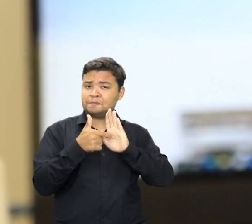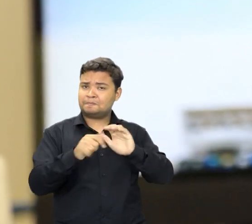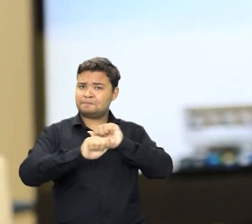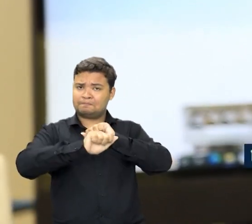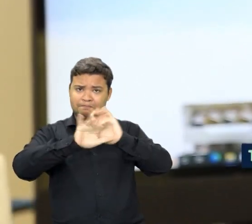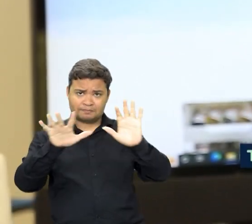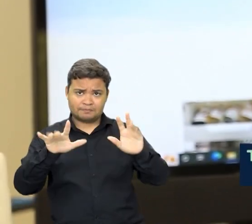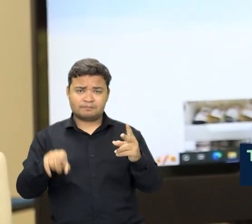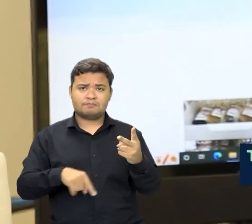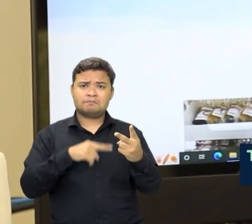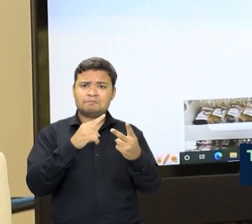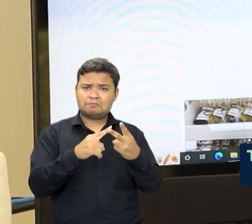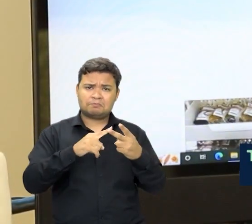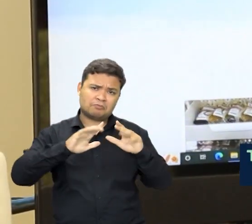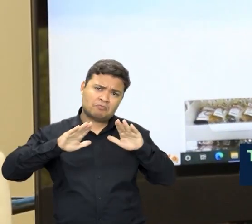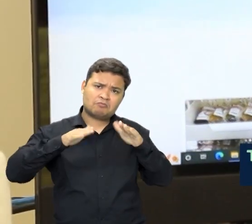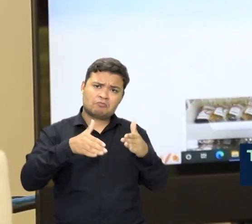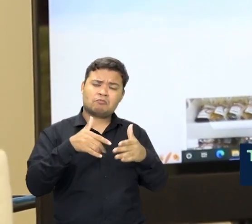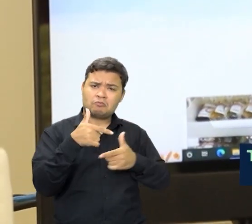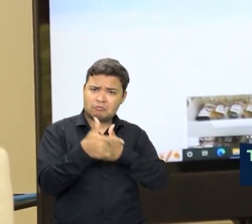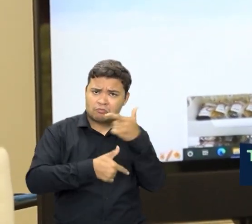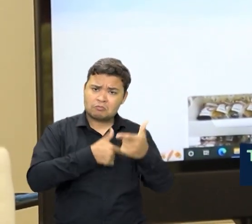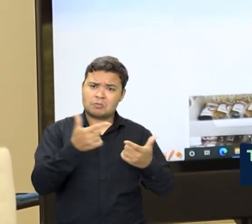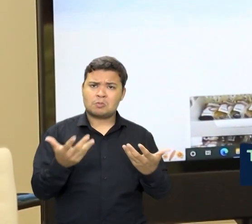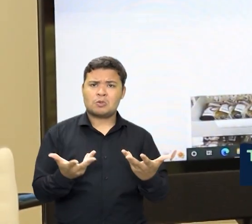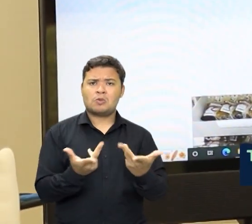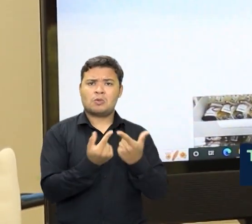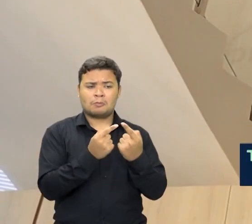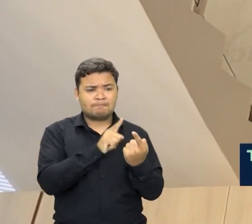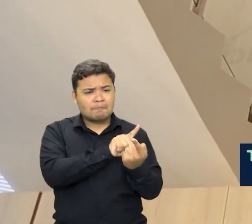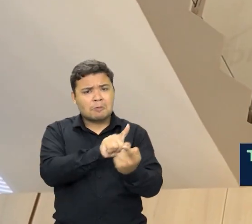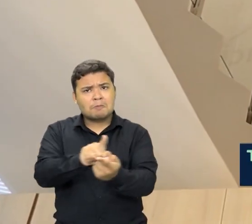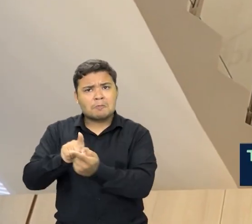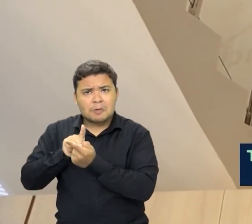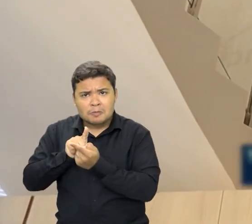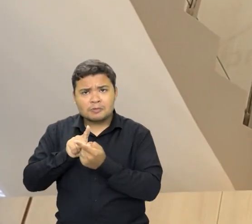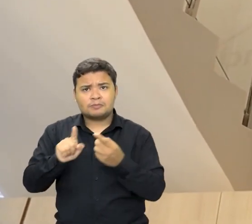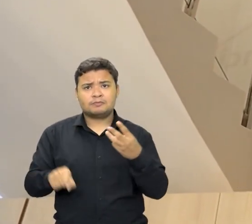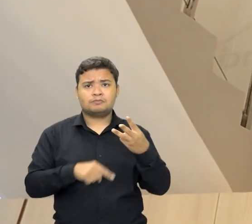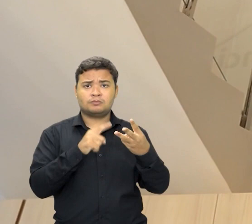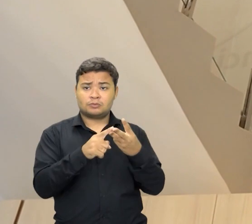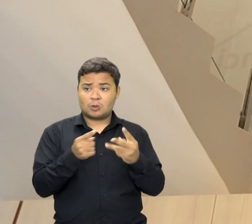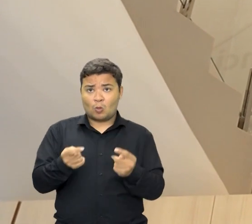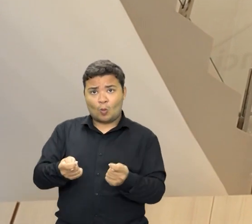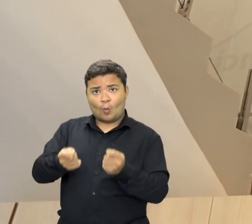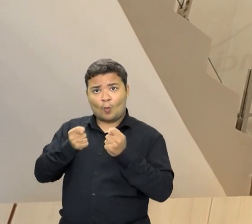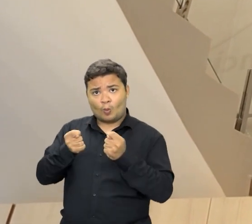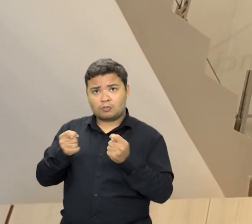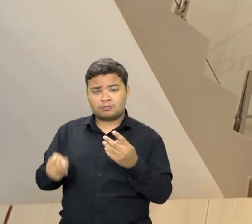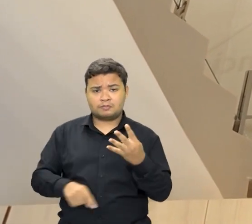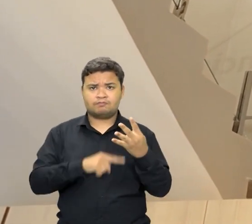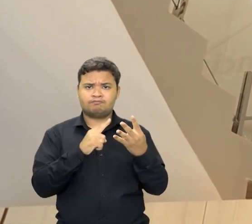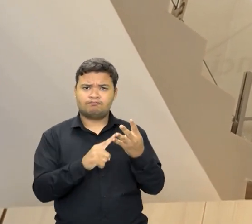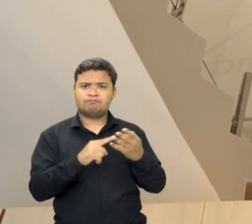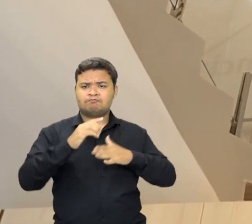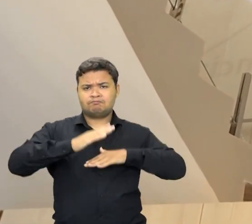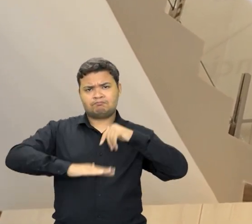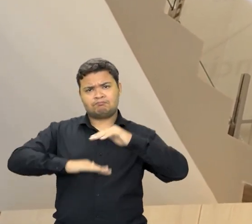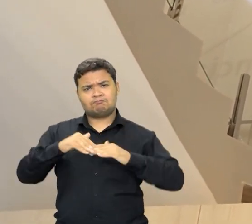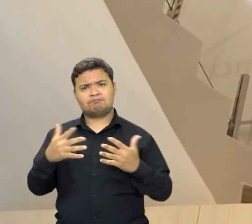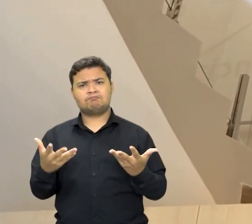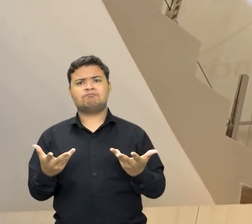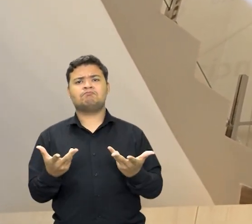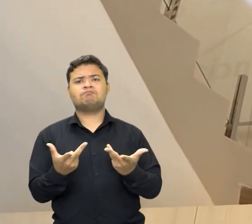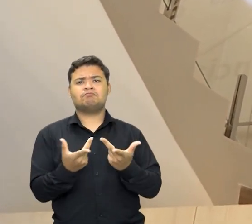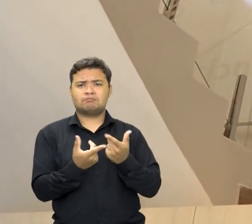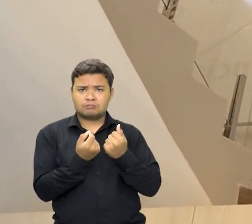e alunos dos mais variados cursos da área da saúde da Universidade Federal de Goiás. O trabalho da Fundação é